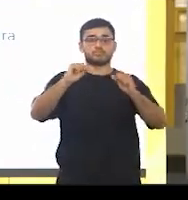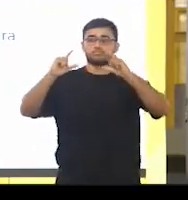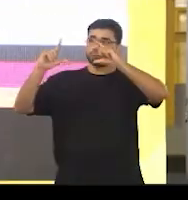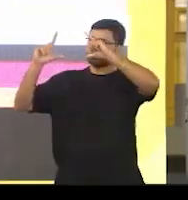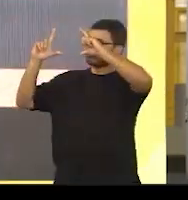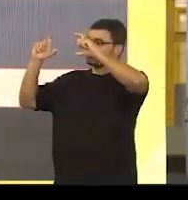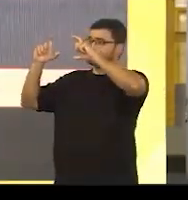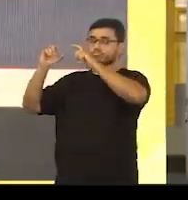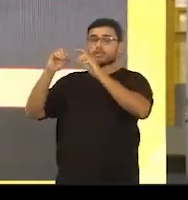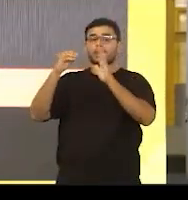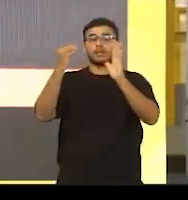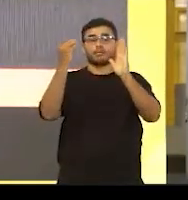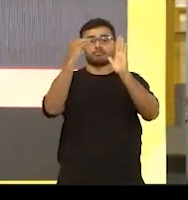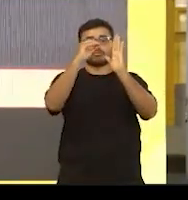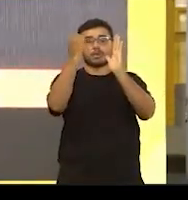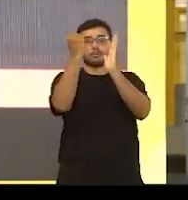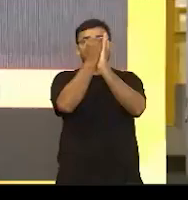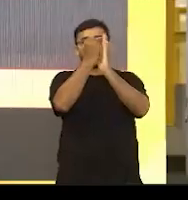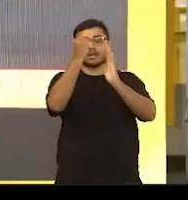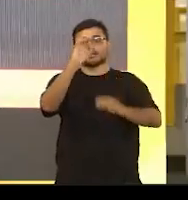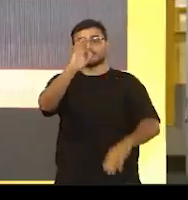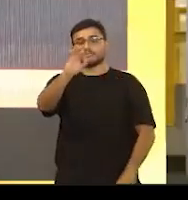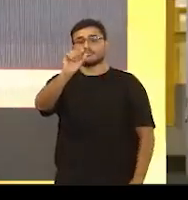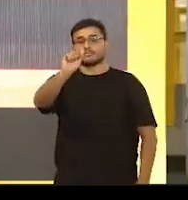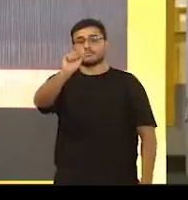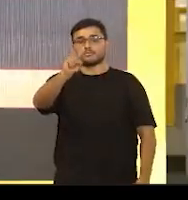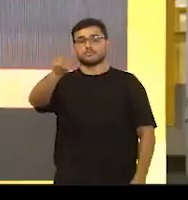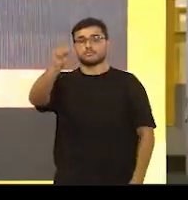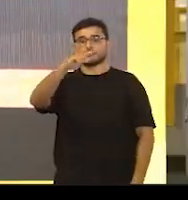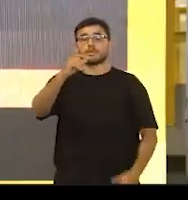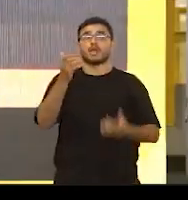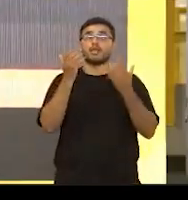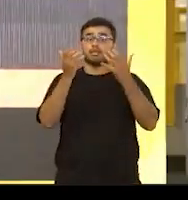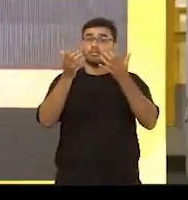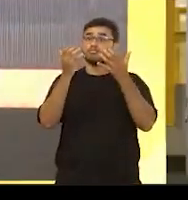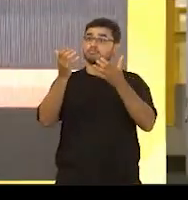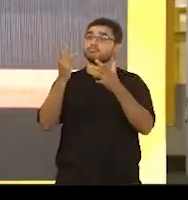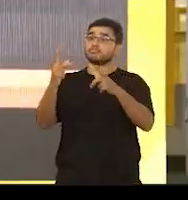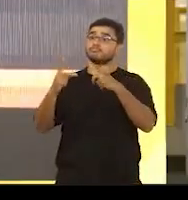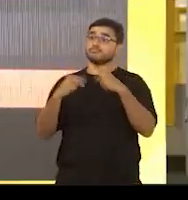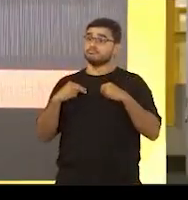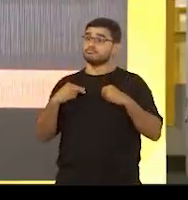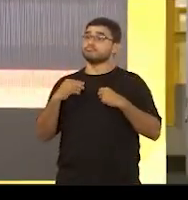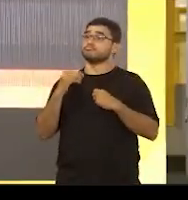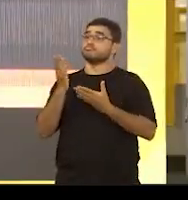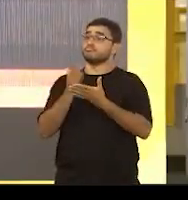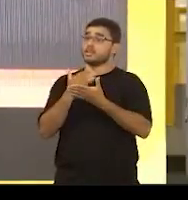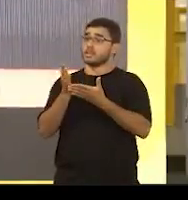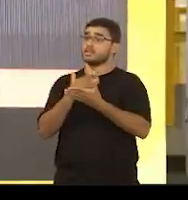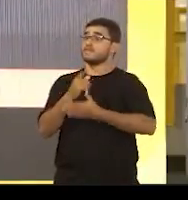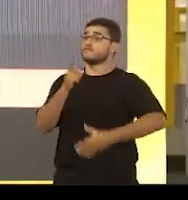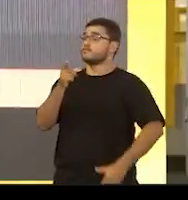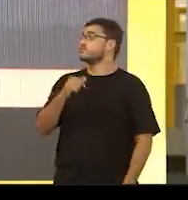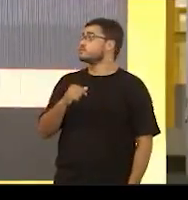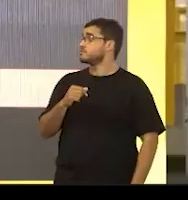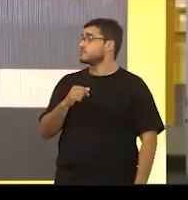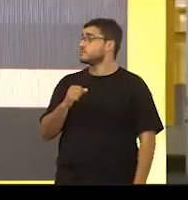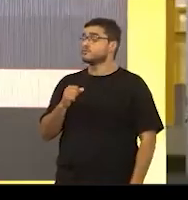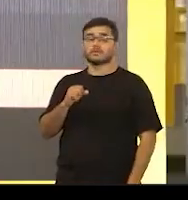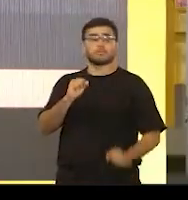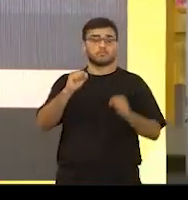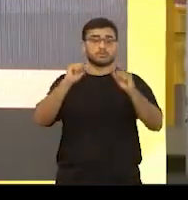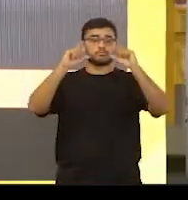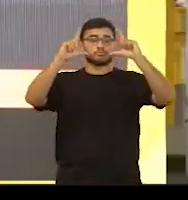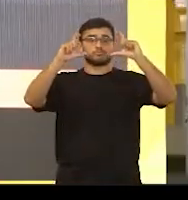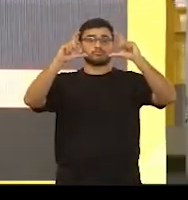e @Academia Enem. Você tirar a fotinha, marca a gente e diz assim, quero ganhar um material. Aí a postagem mais criativa a gente vai